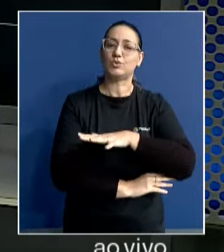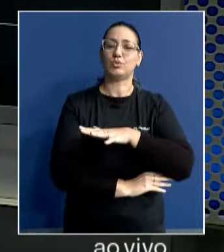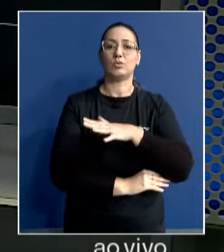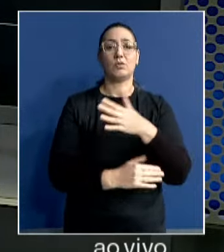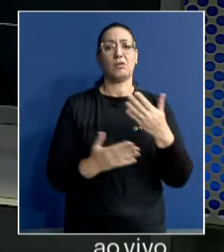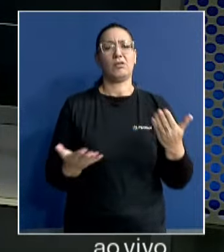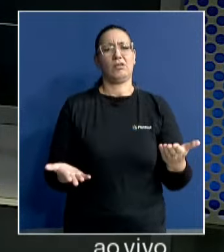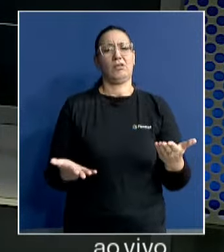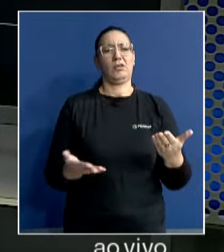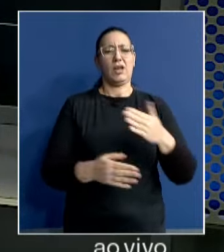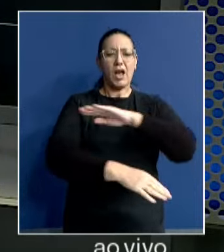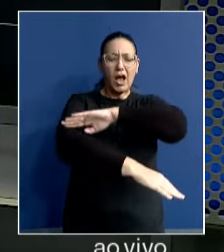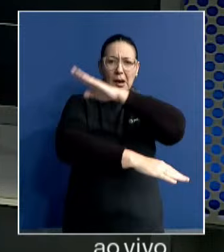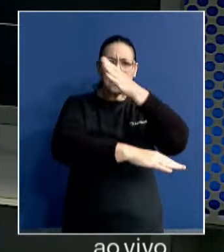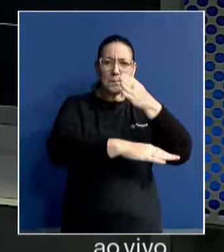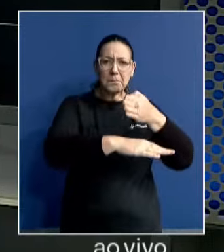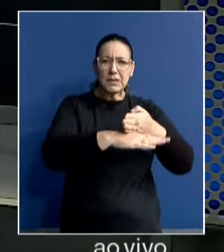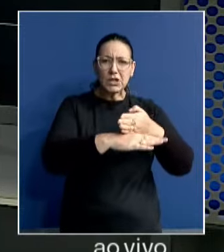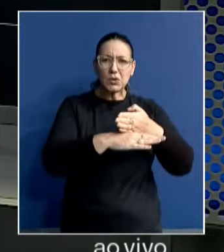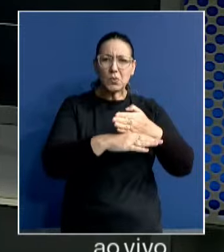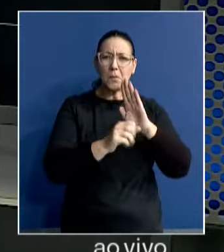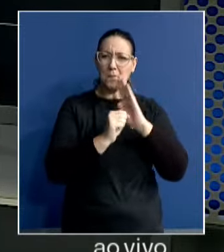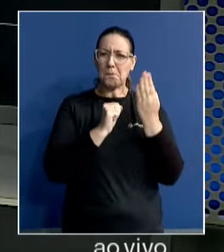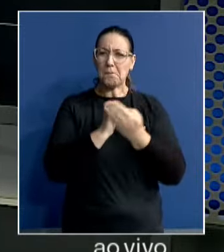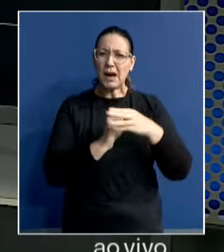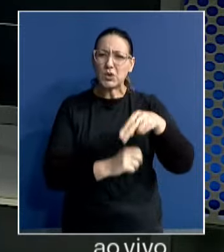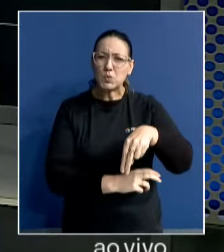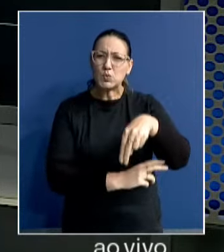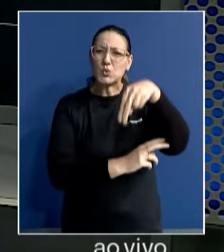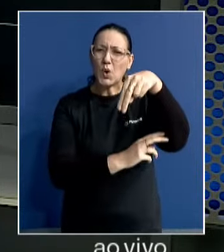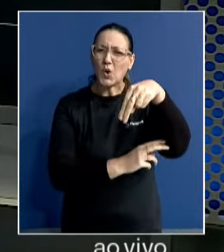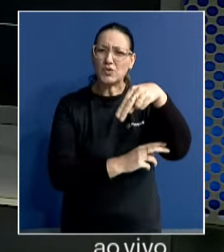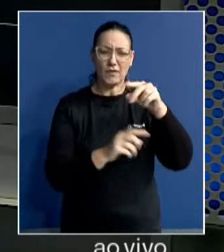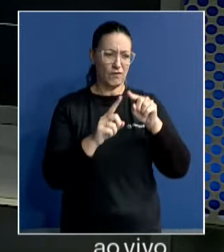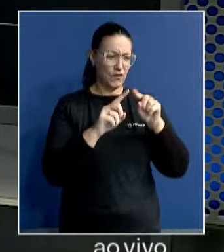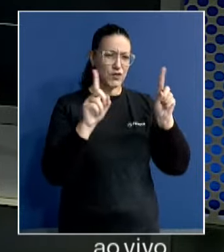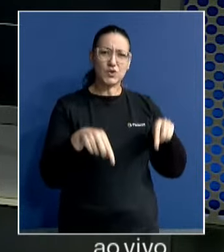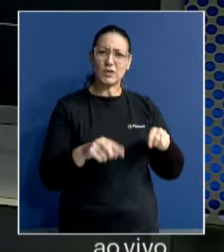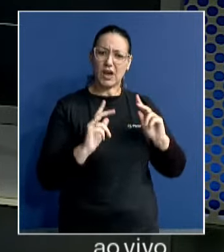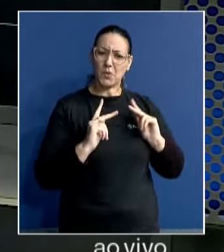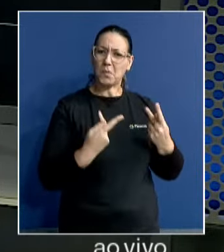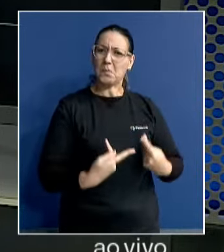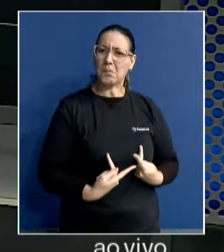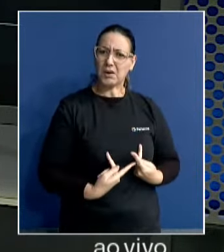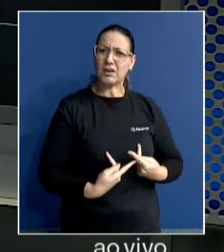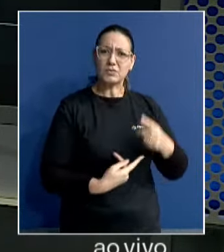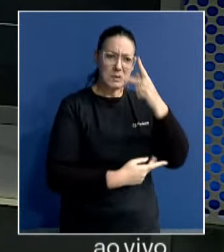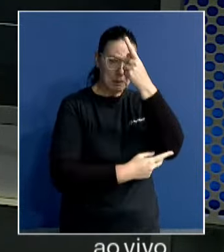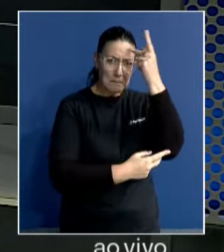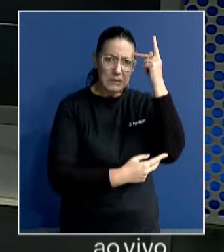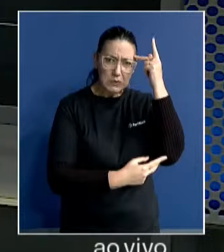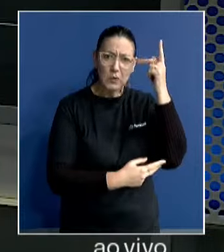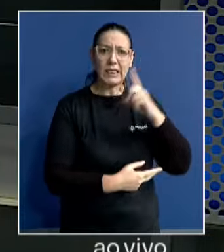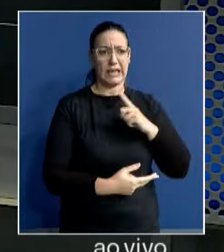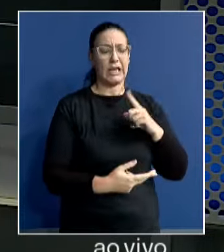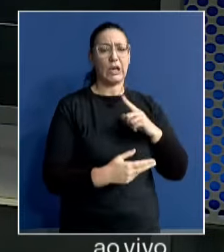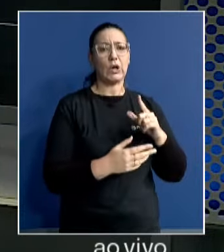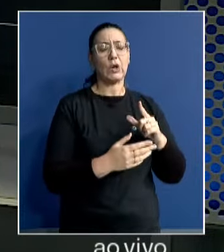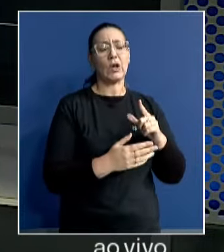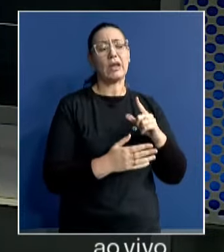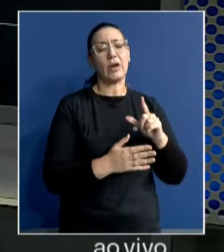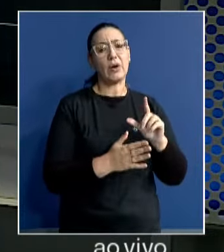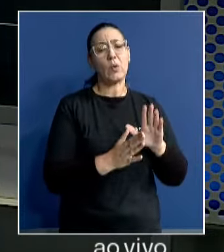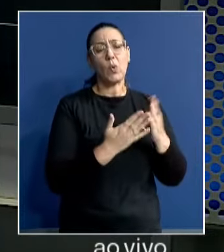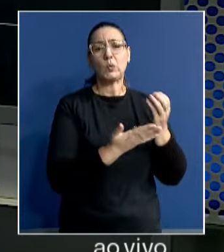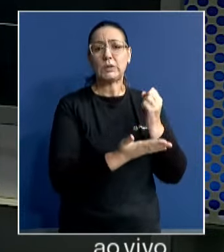maiores abrigos da Zona Norte aqui de Porto Alegre. Funcionários de uma agência humanitária contratada pela prefeitura